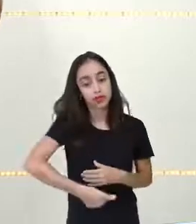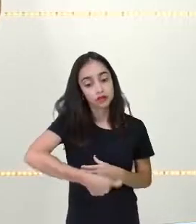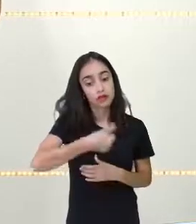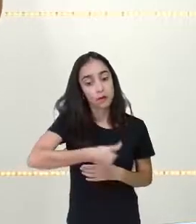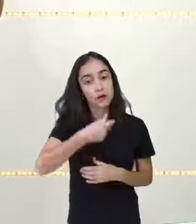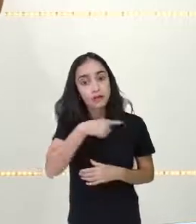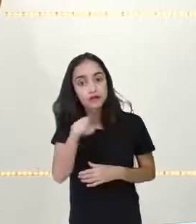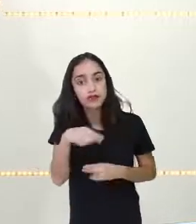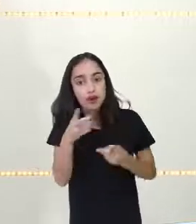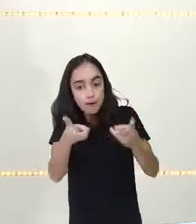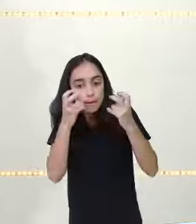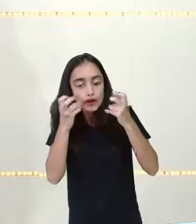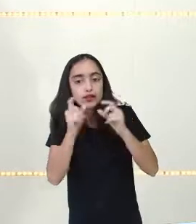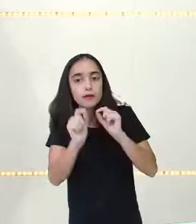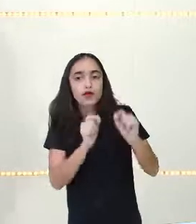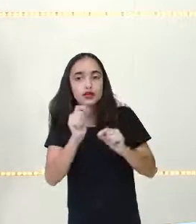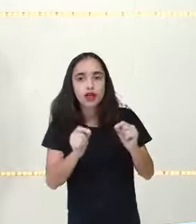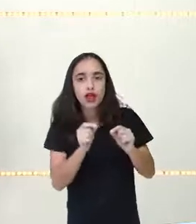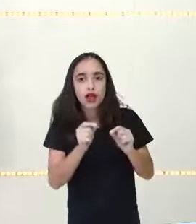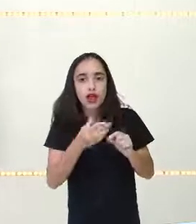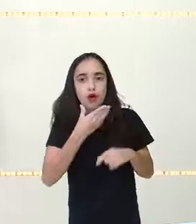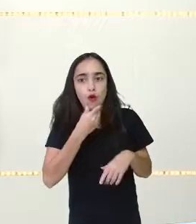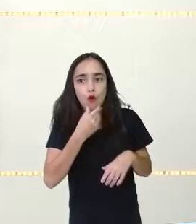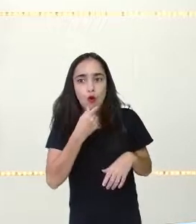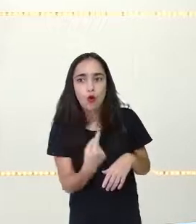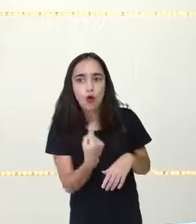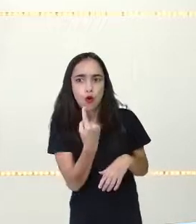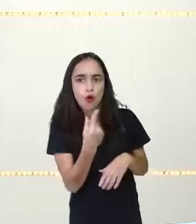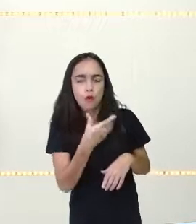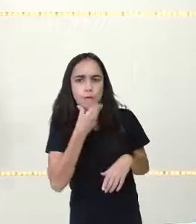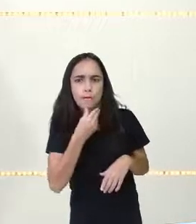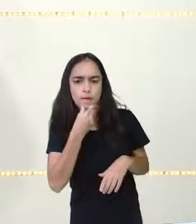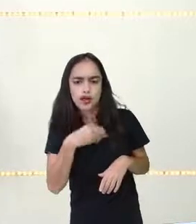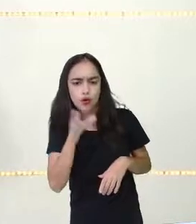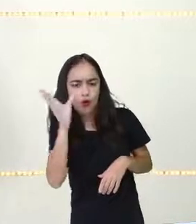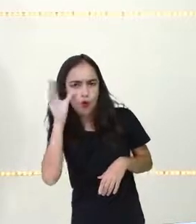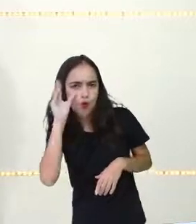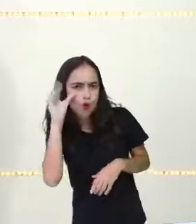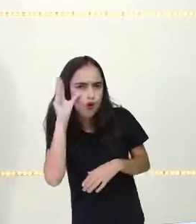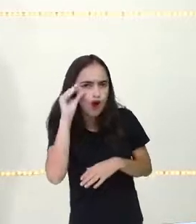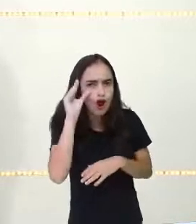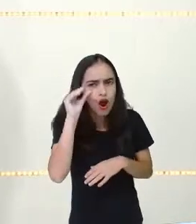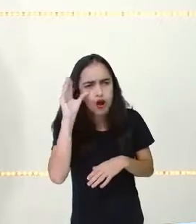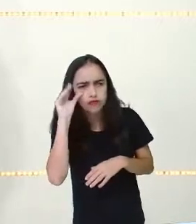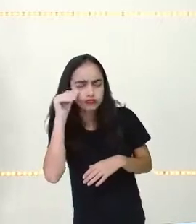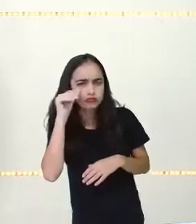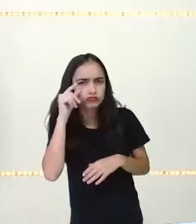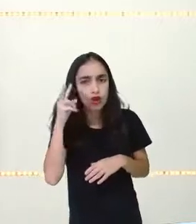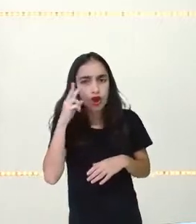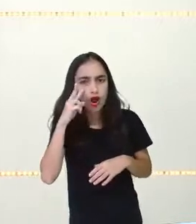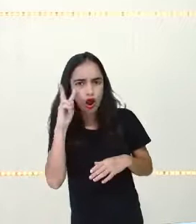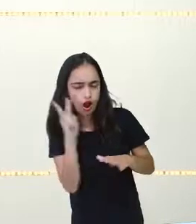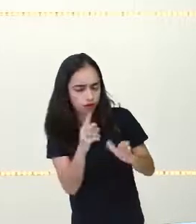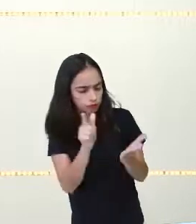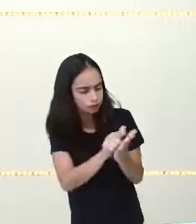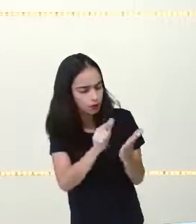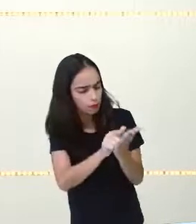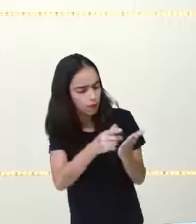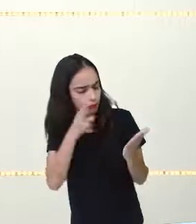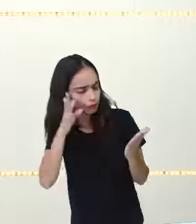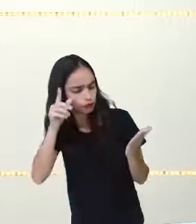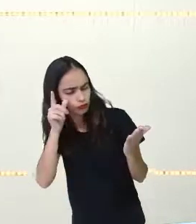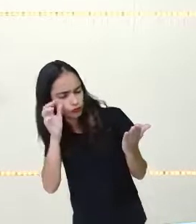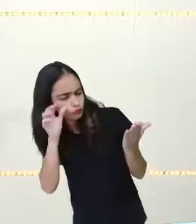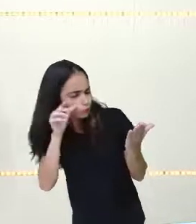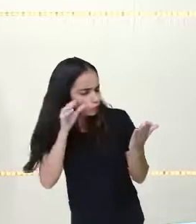percebe que o Cascão está curioso observa como ele olha para trás da folha que o Cebolinha está segurando